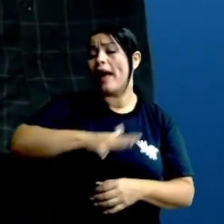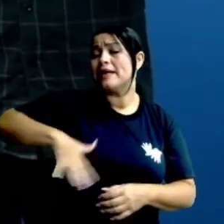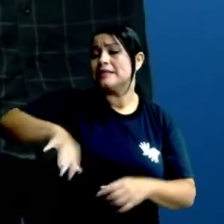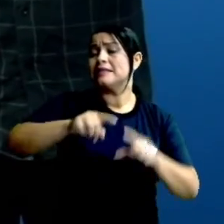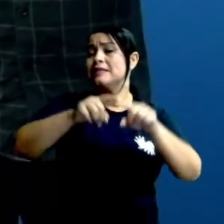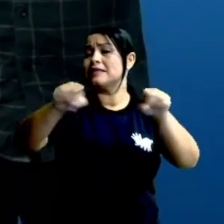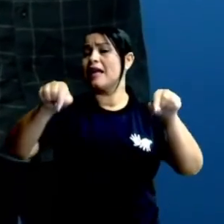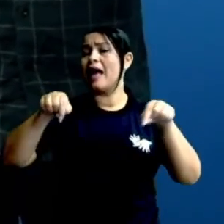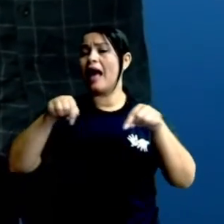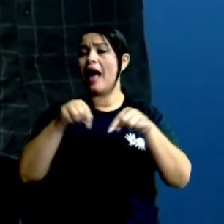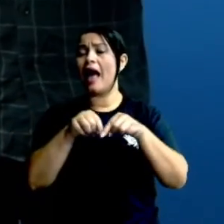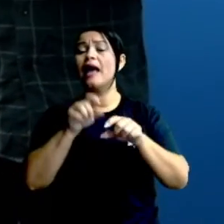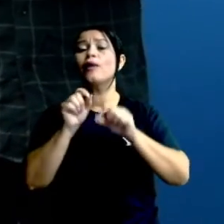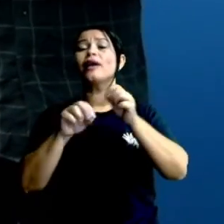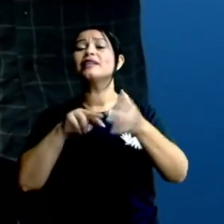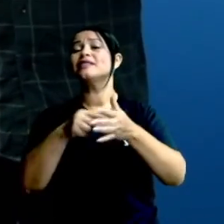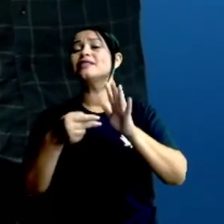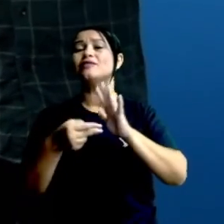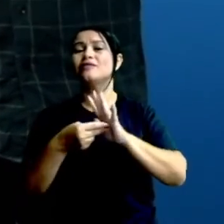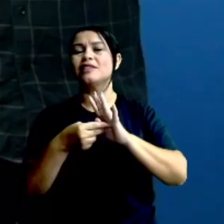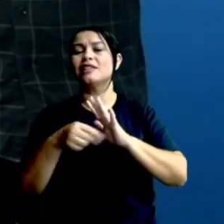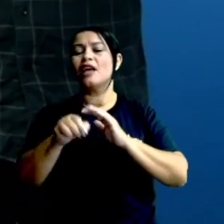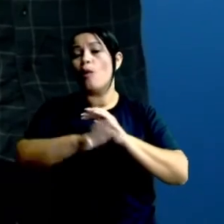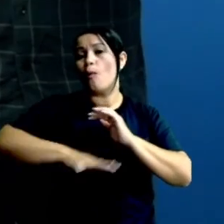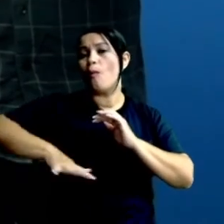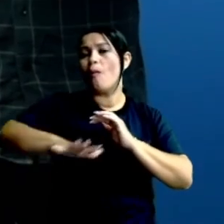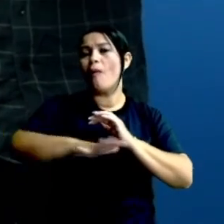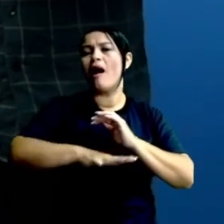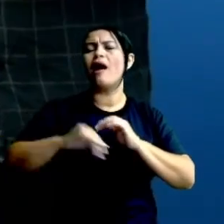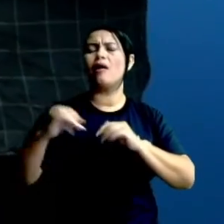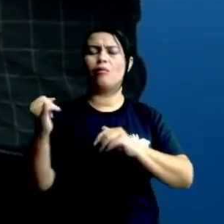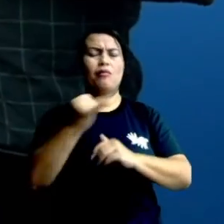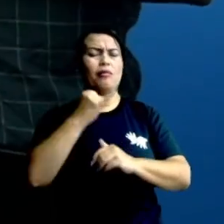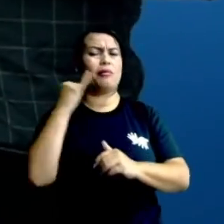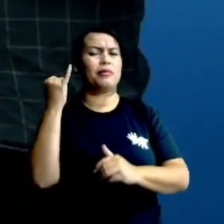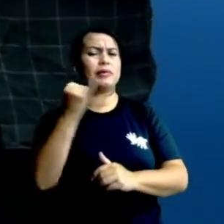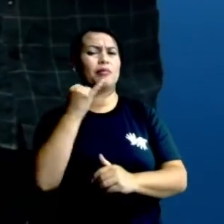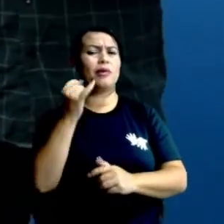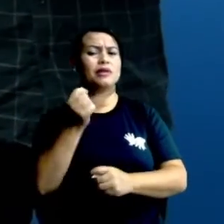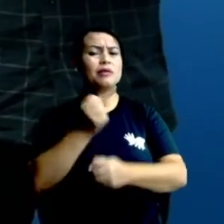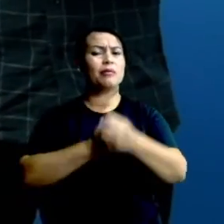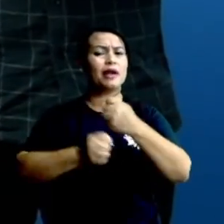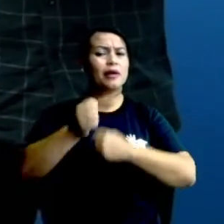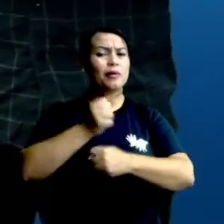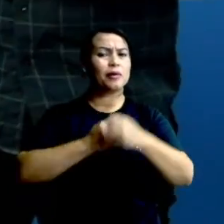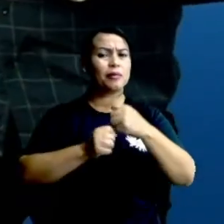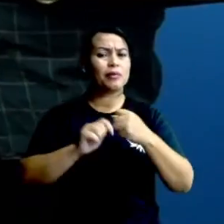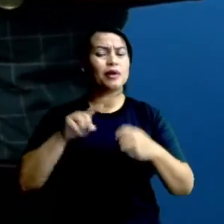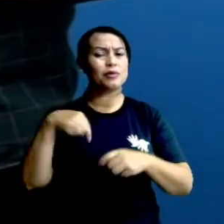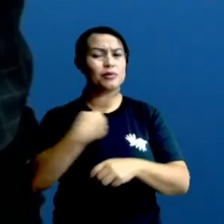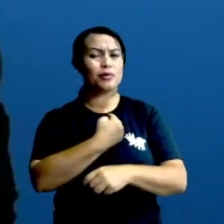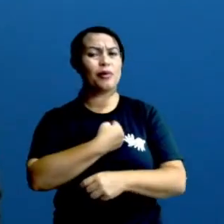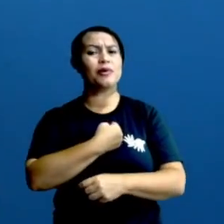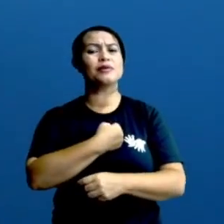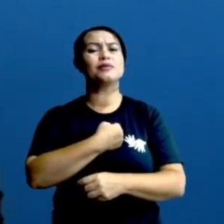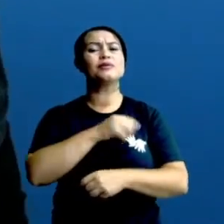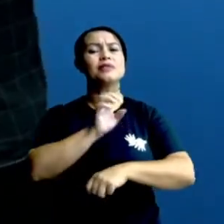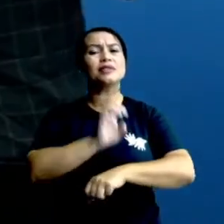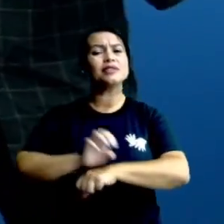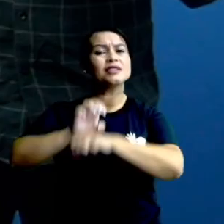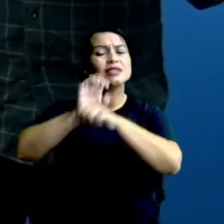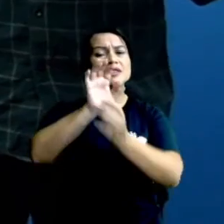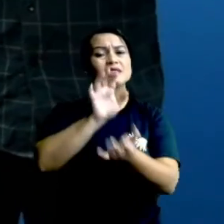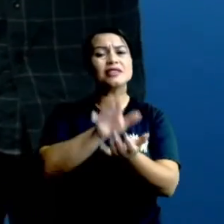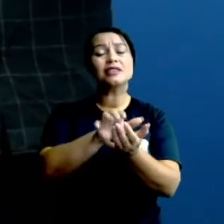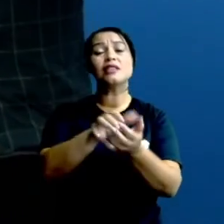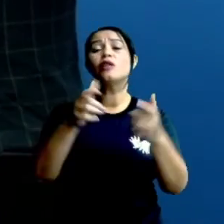assim, uma menina dos olhos, como se diz no popular, né? Ou seja, é uma área realmente importante para a economia do nosso estado, e ela vai se